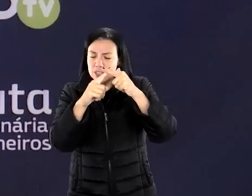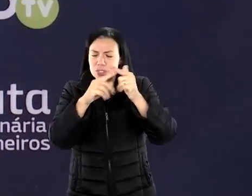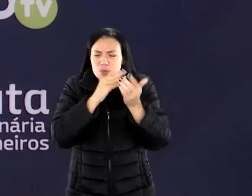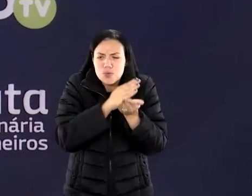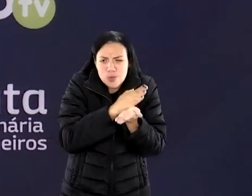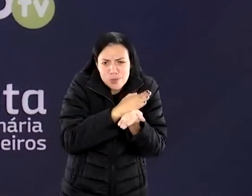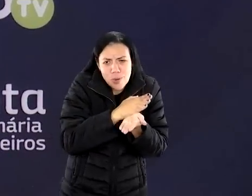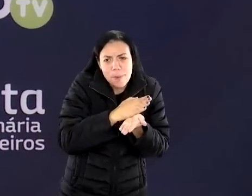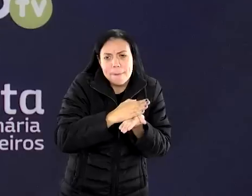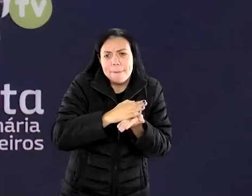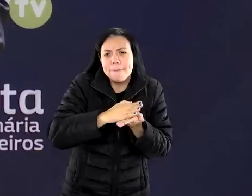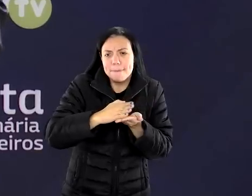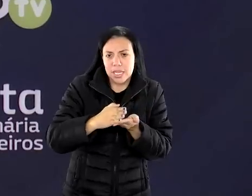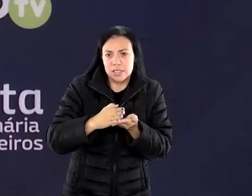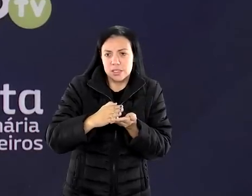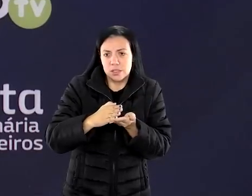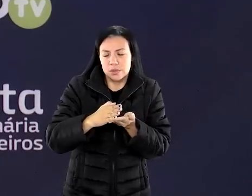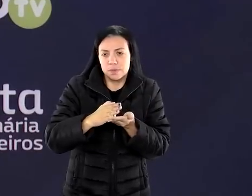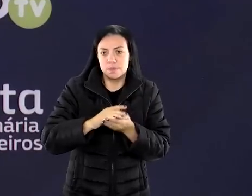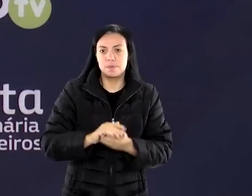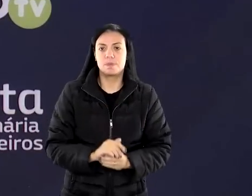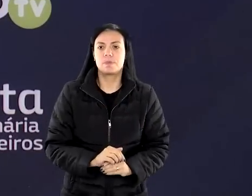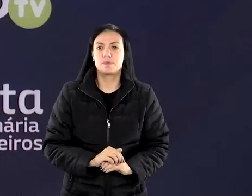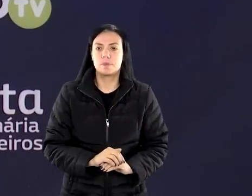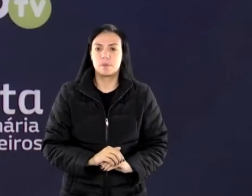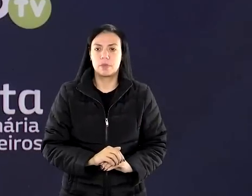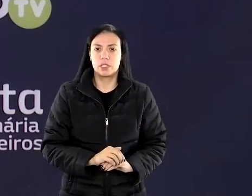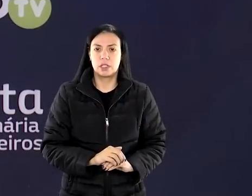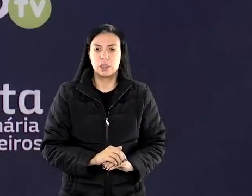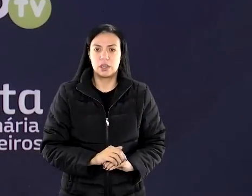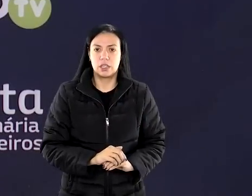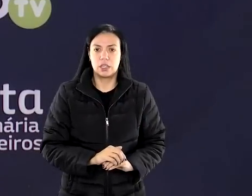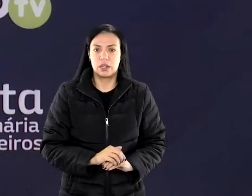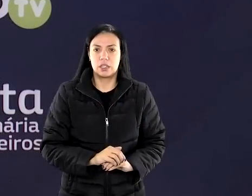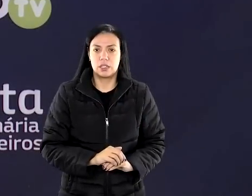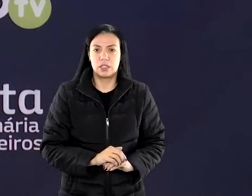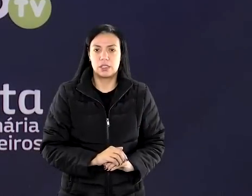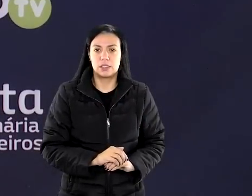origem, principalmente a igreja primitiva,